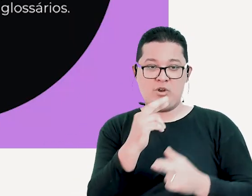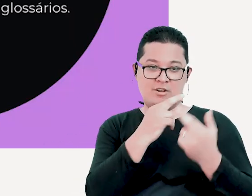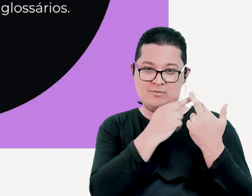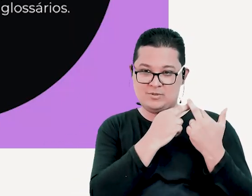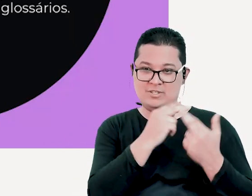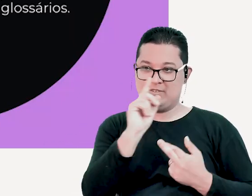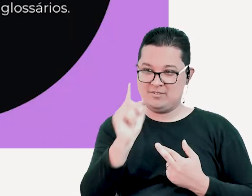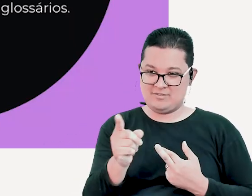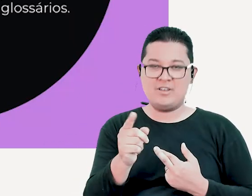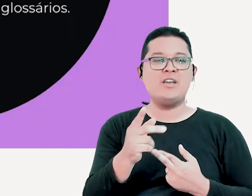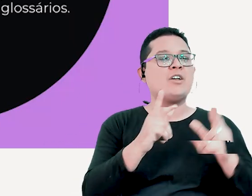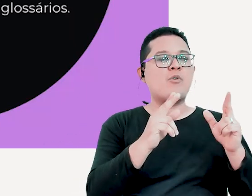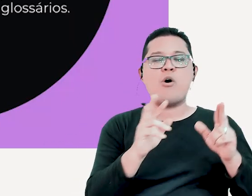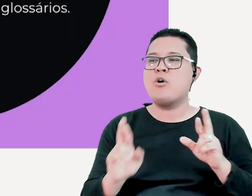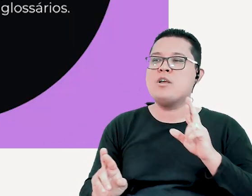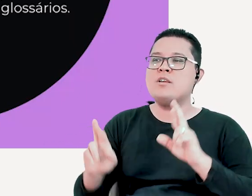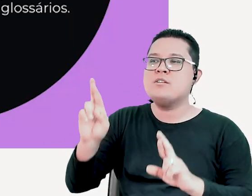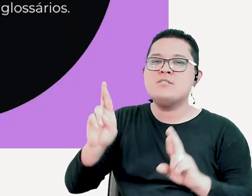um pouco mais